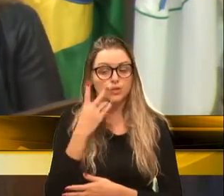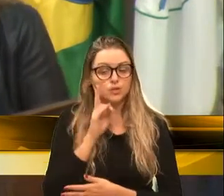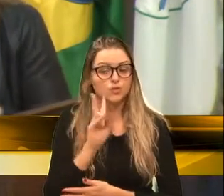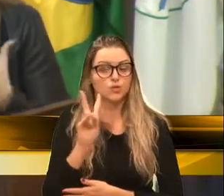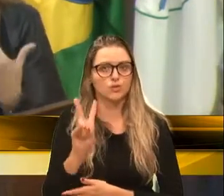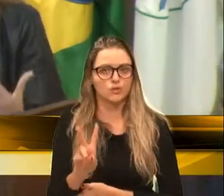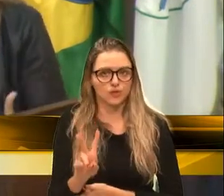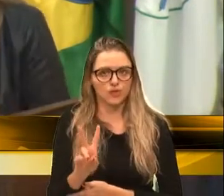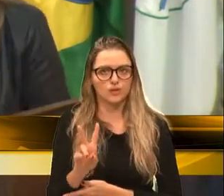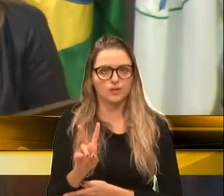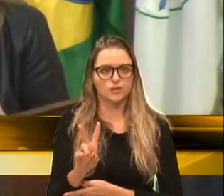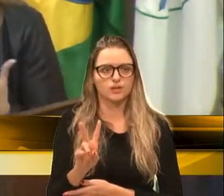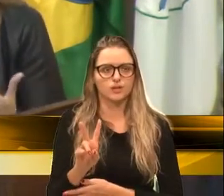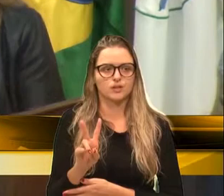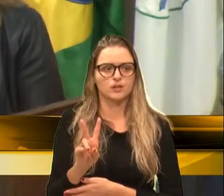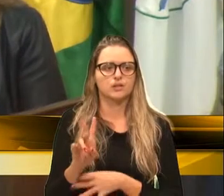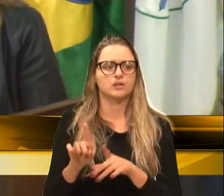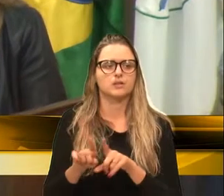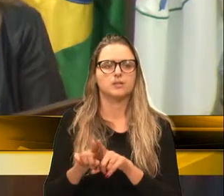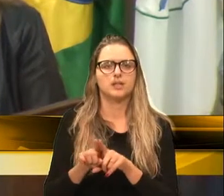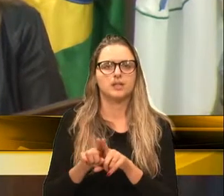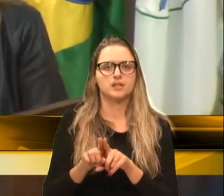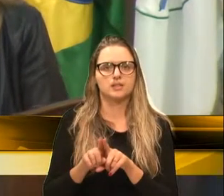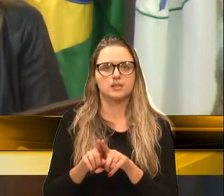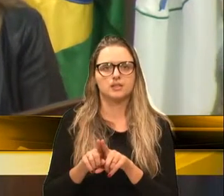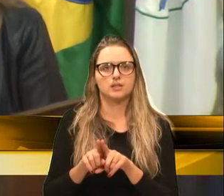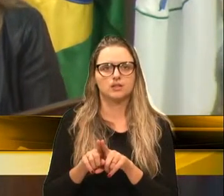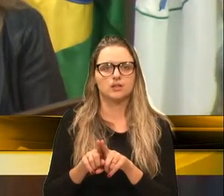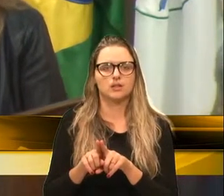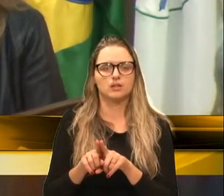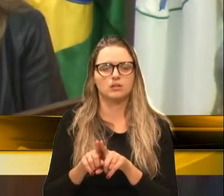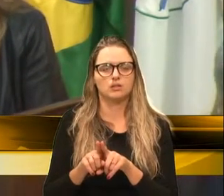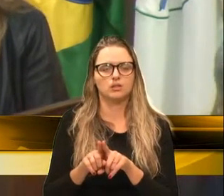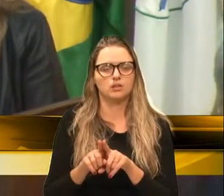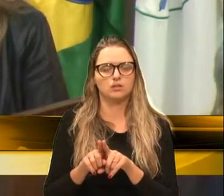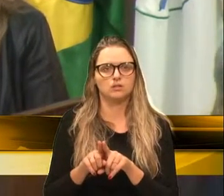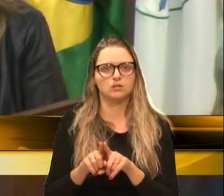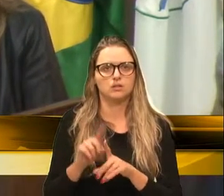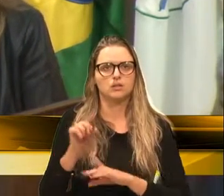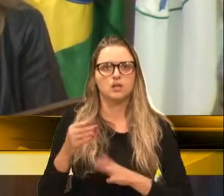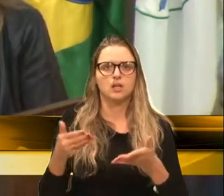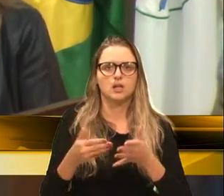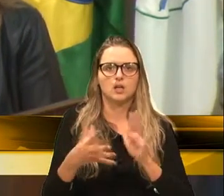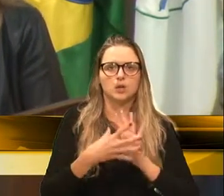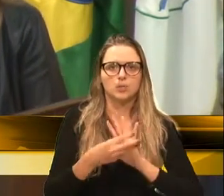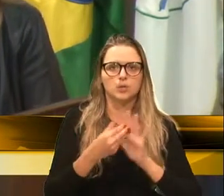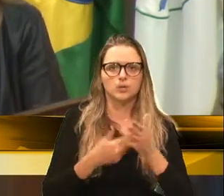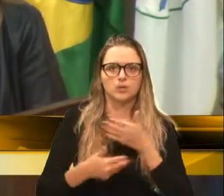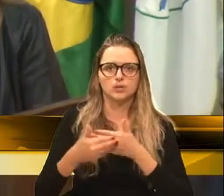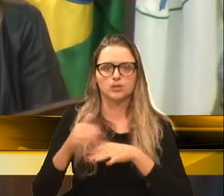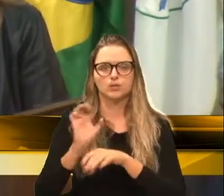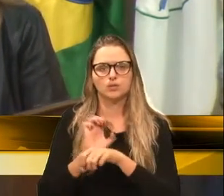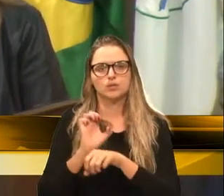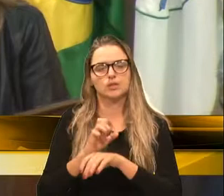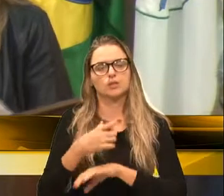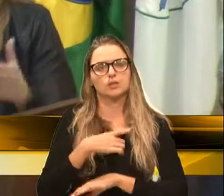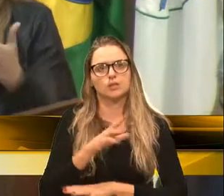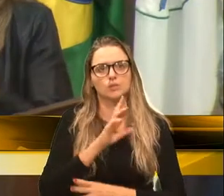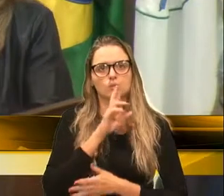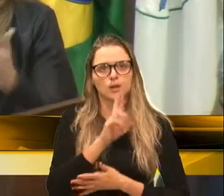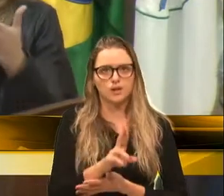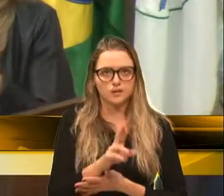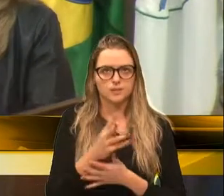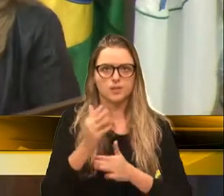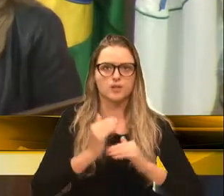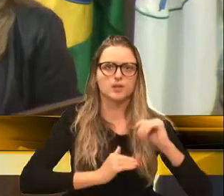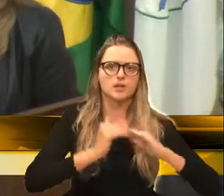que um projeto que iniciou na nossa cidade agora é referência no Estado, com resultados, né,